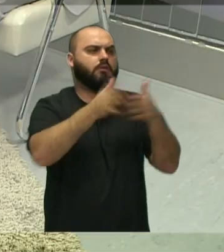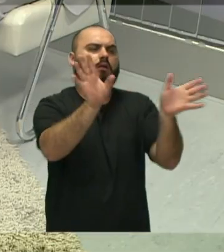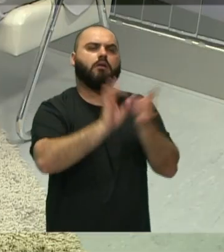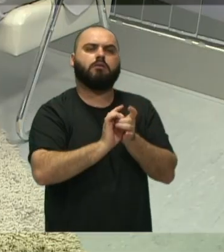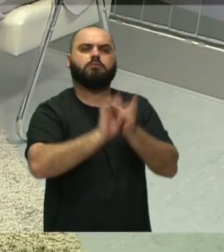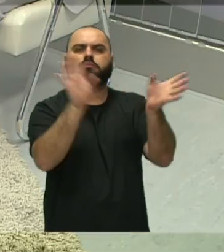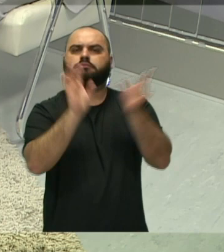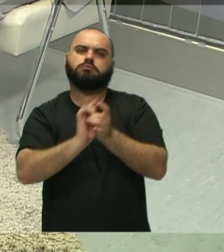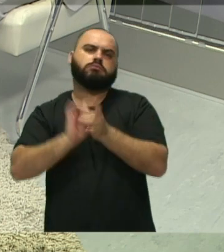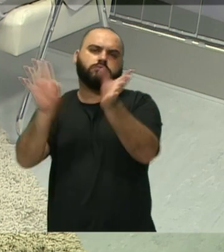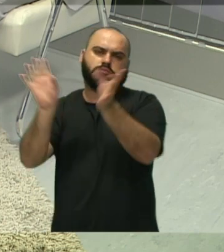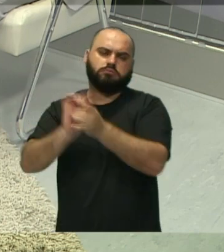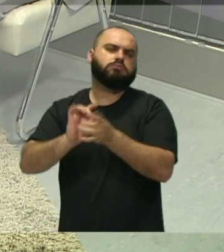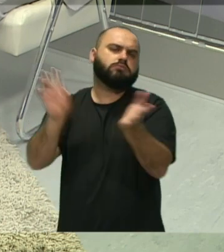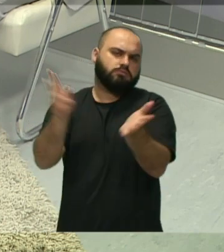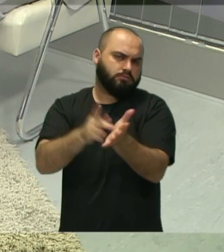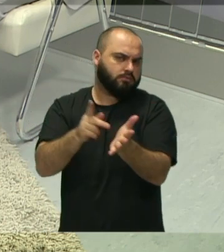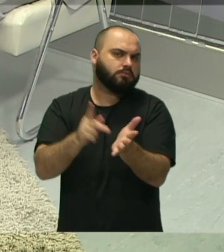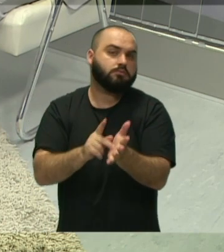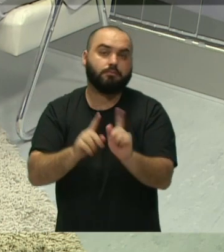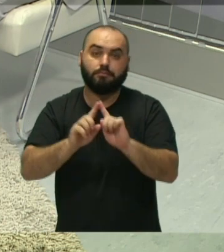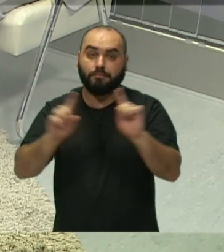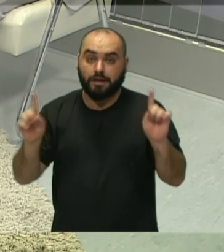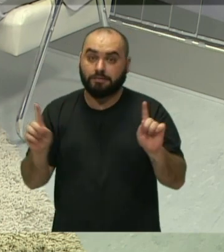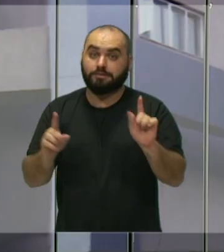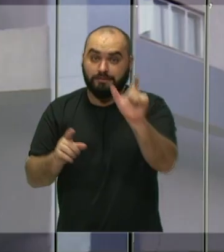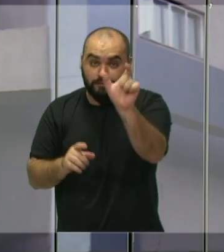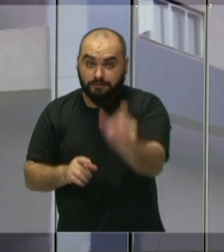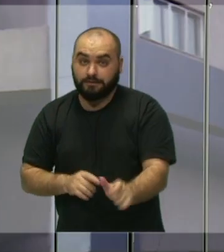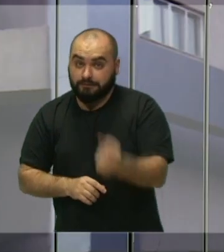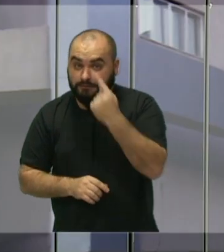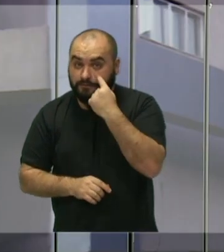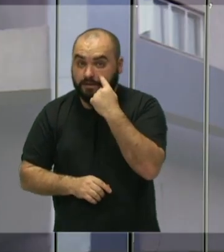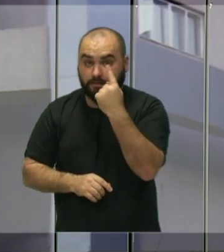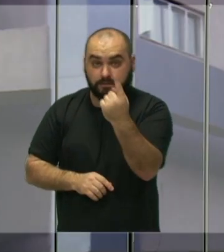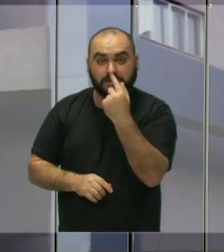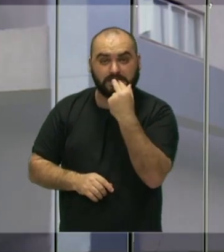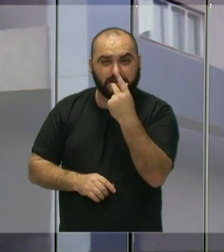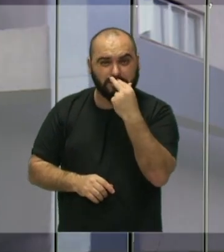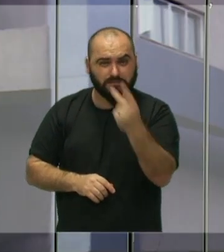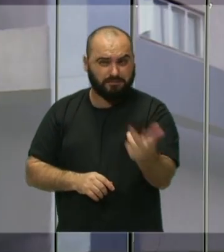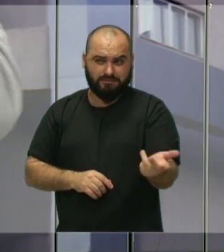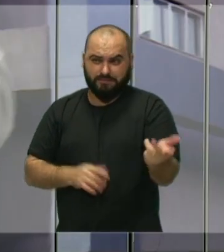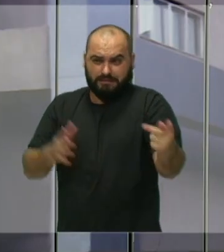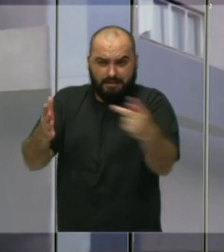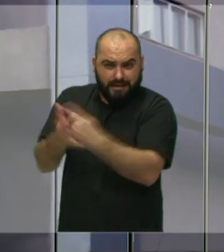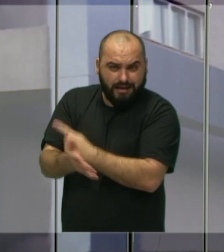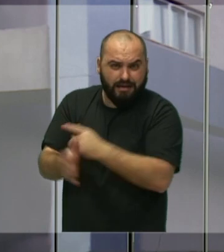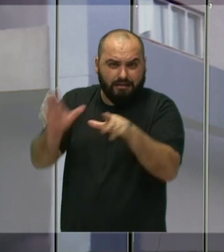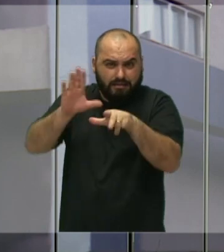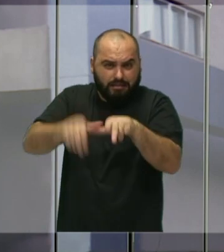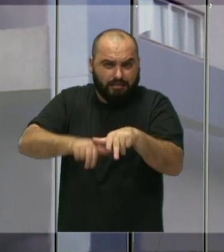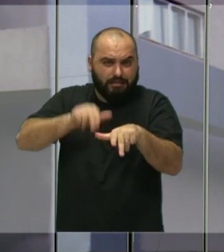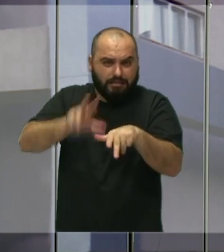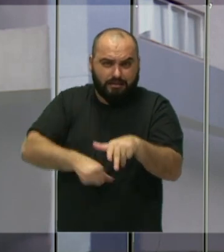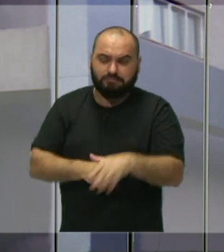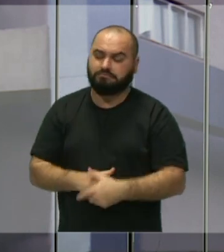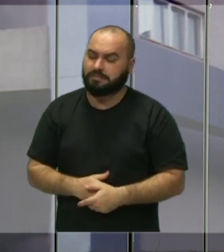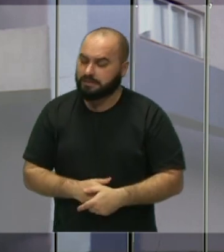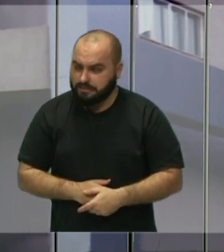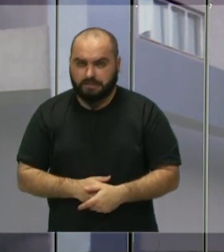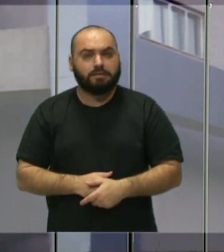enfim, para você agir com má fé, eu acho que realmente nós temos um